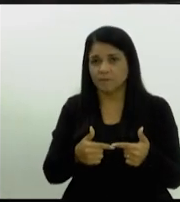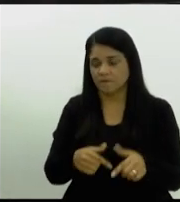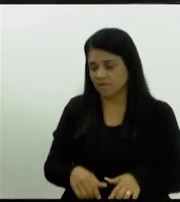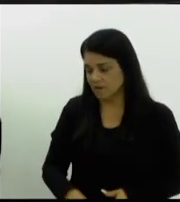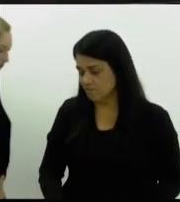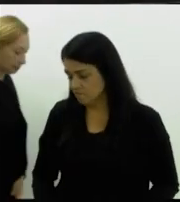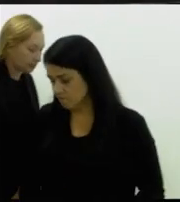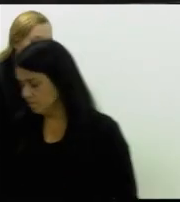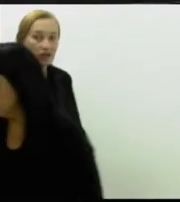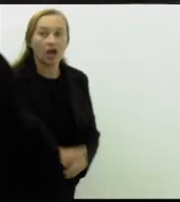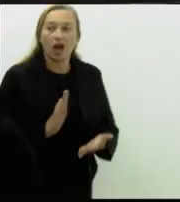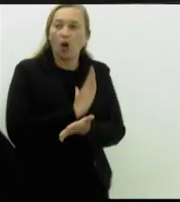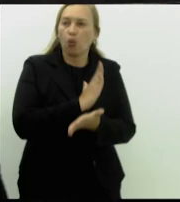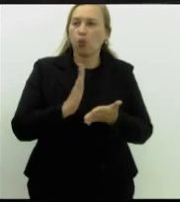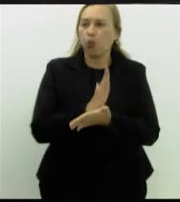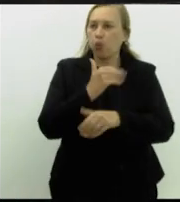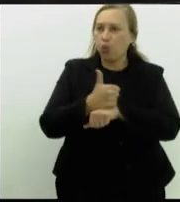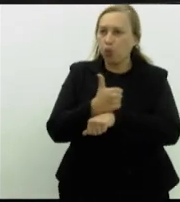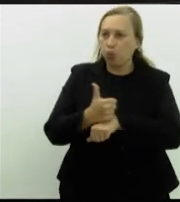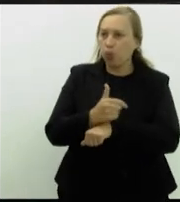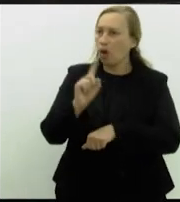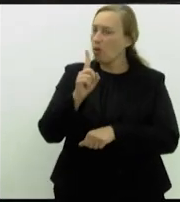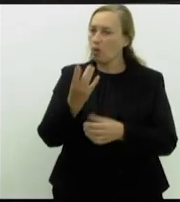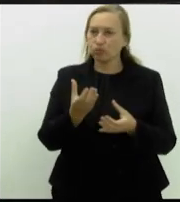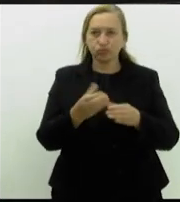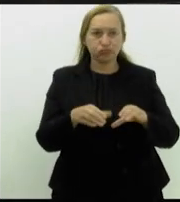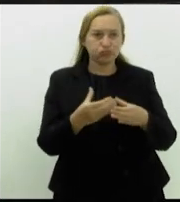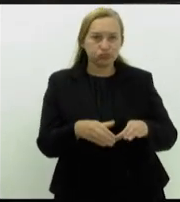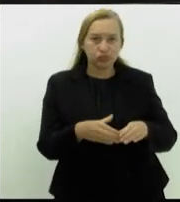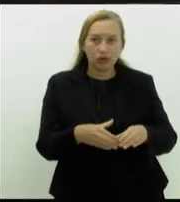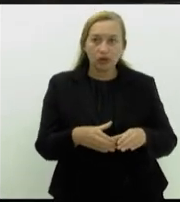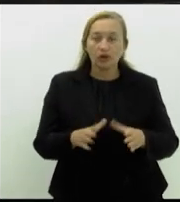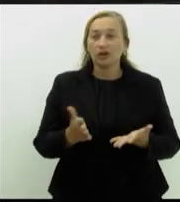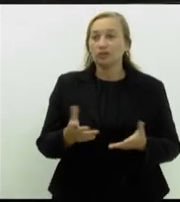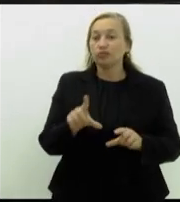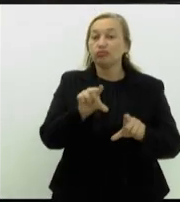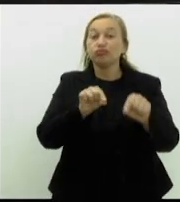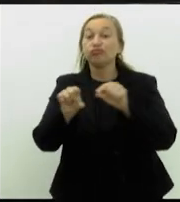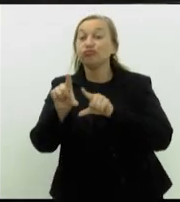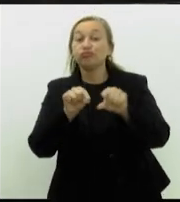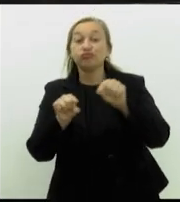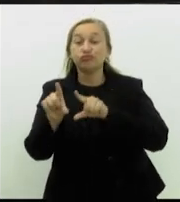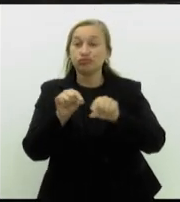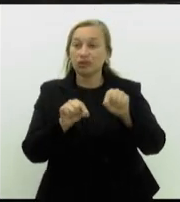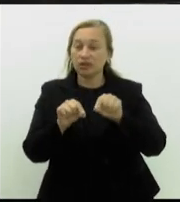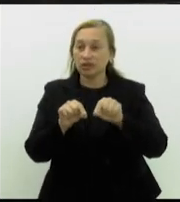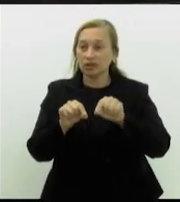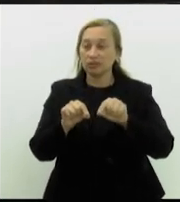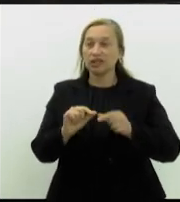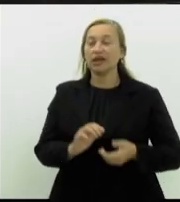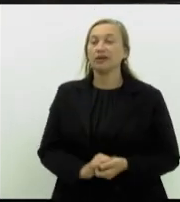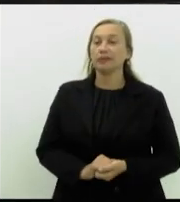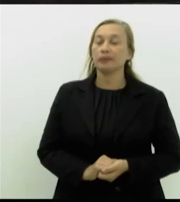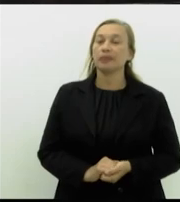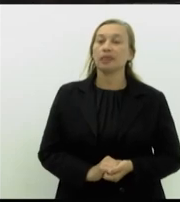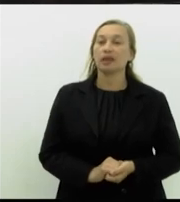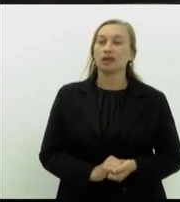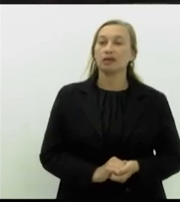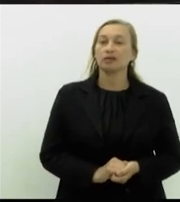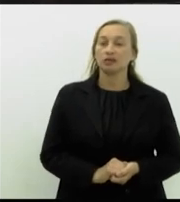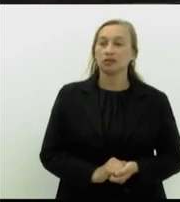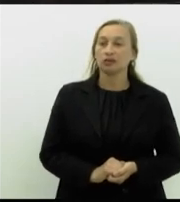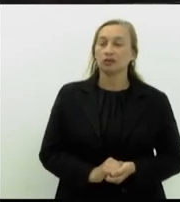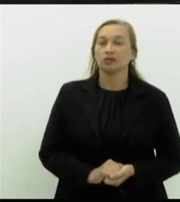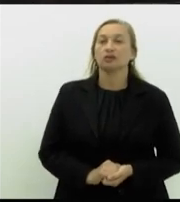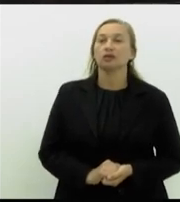alguns desses profissionais não são concursados ou então fazem um processo seletivo, mas não têm as suas garantias trabalhistas